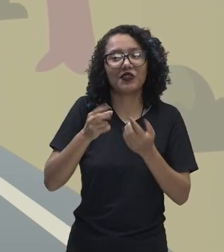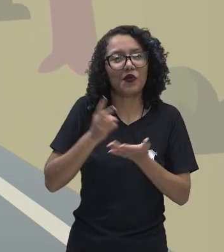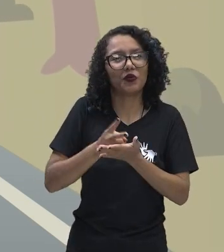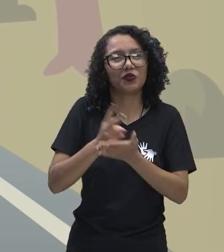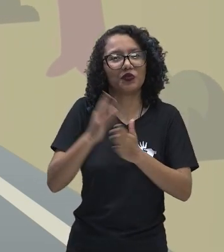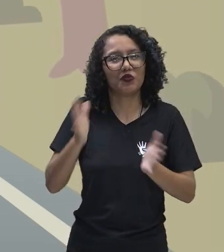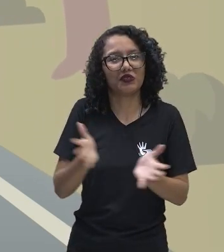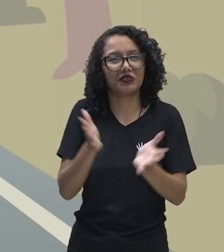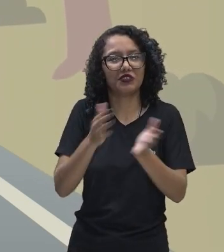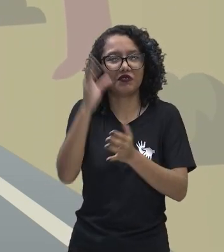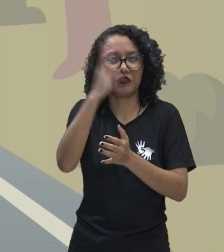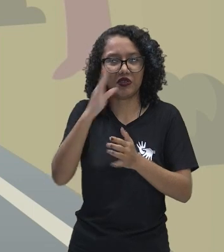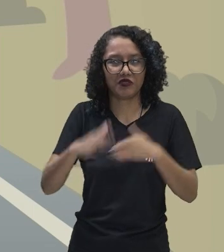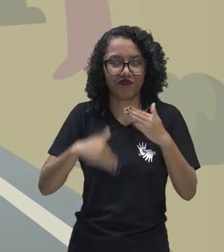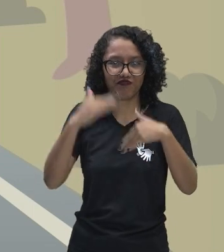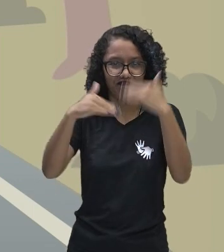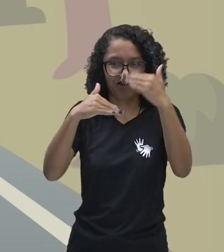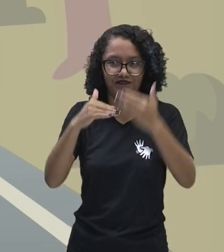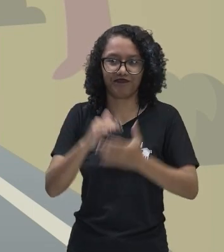país.